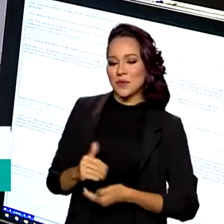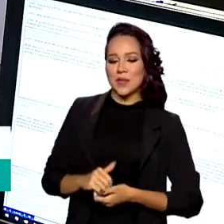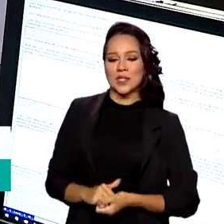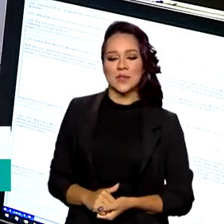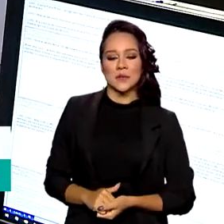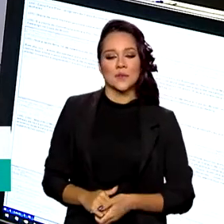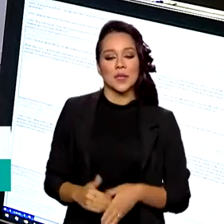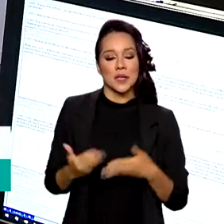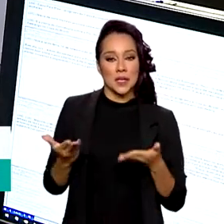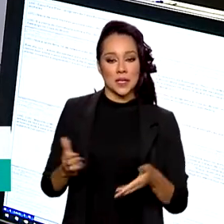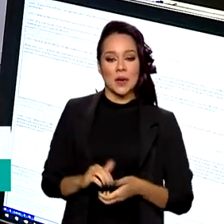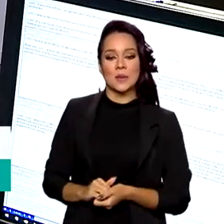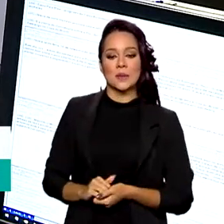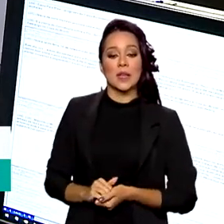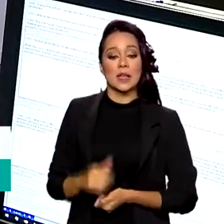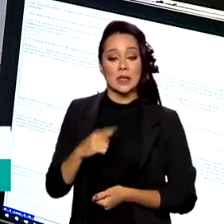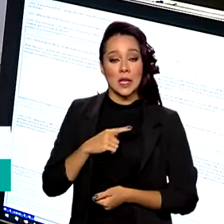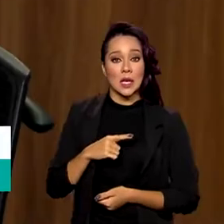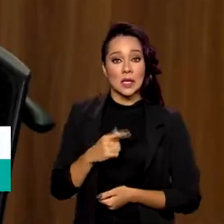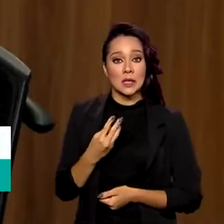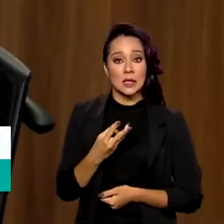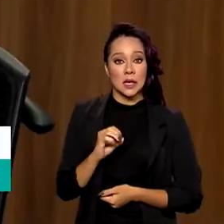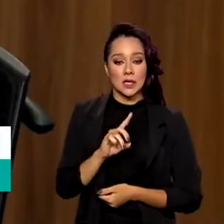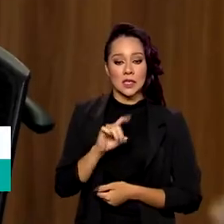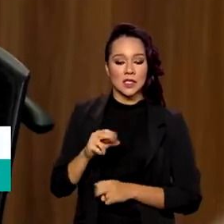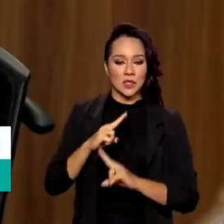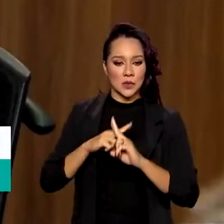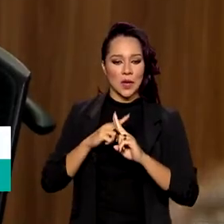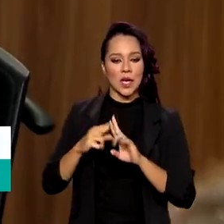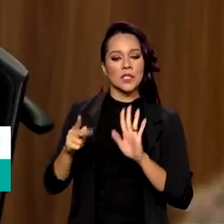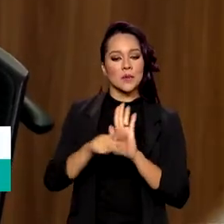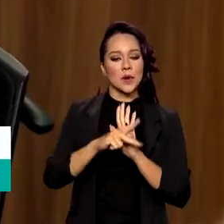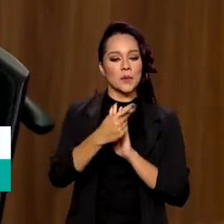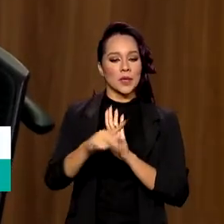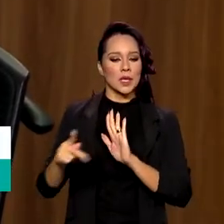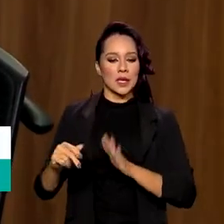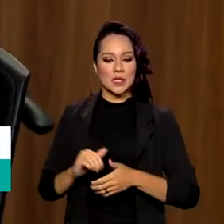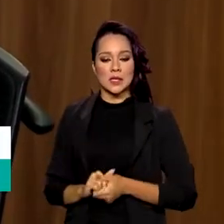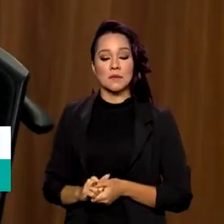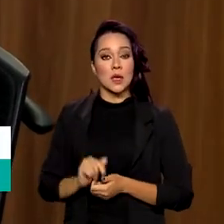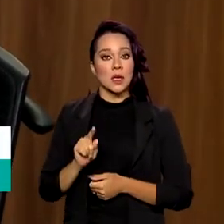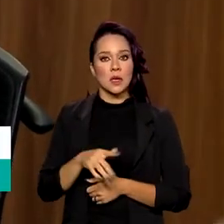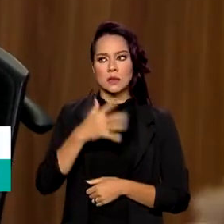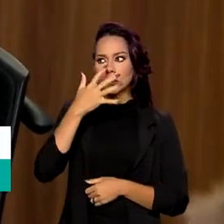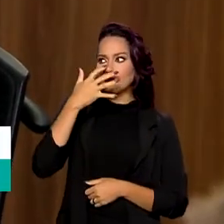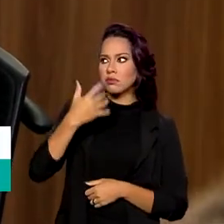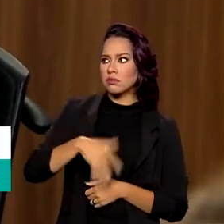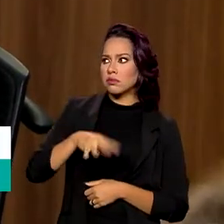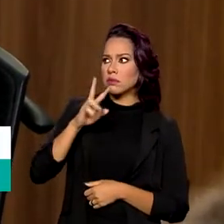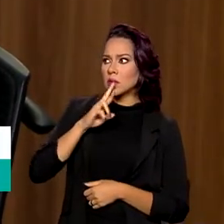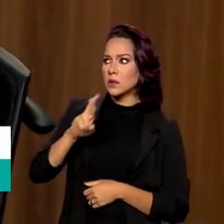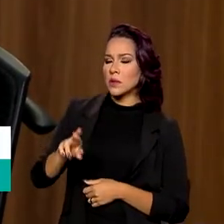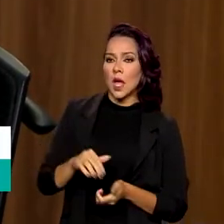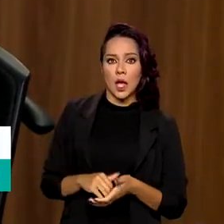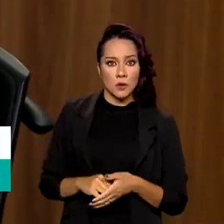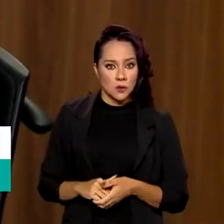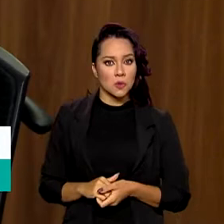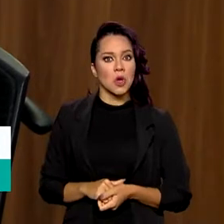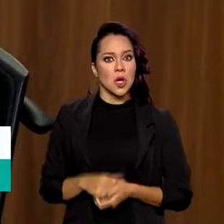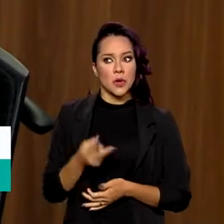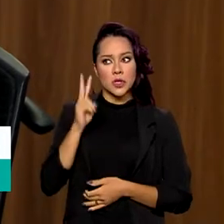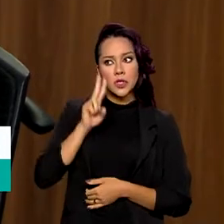então nós temos 30 dias do caixa para elas e a surpreendente os resultados quando a gente